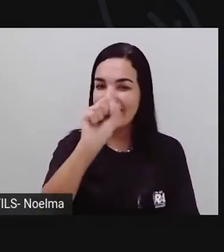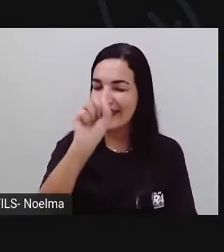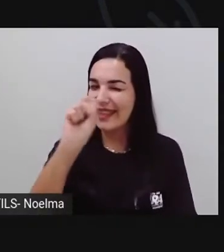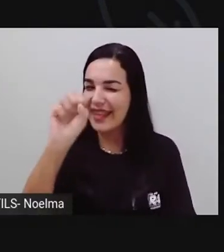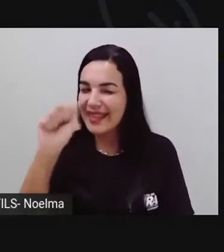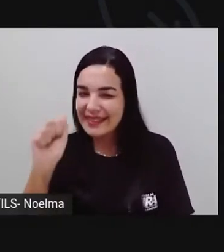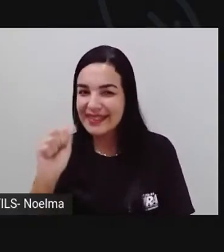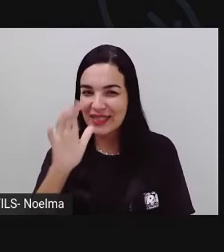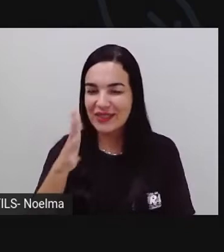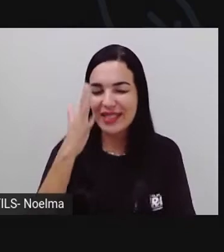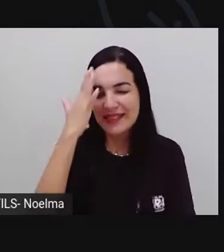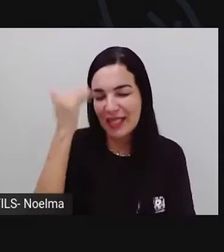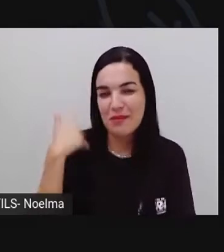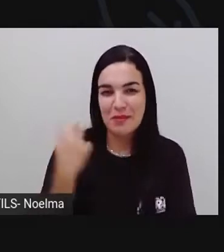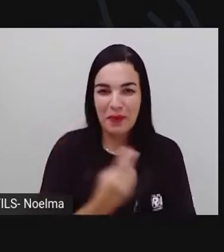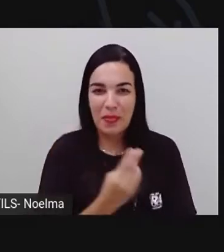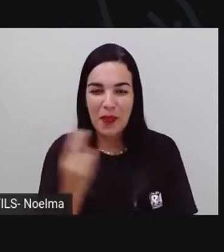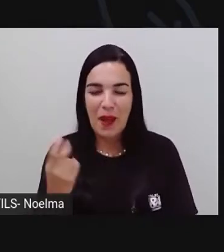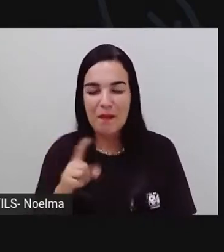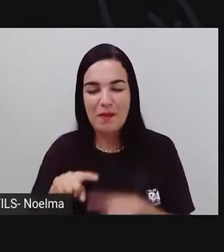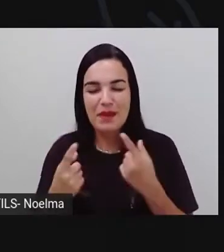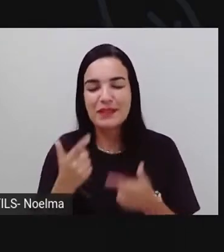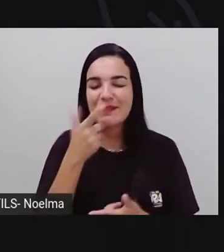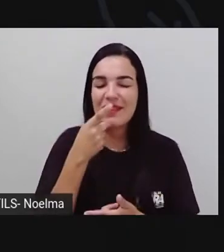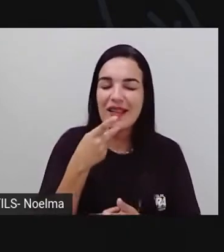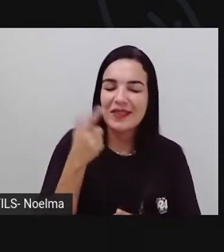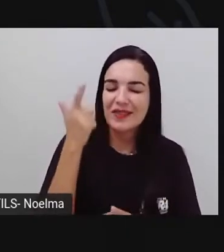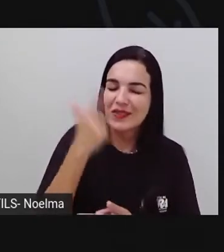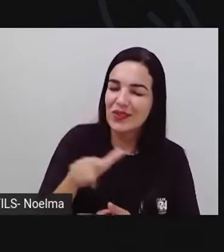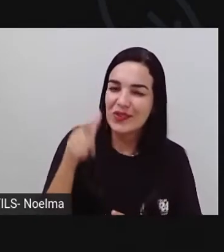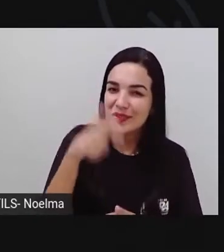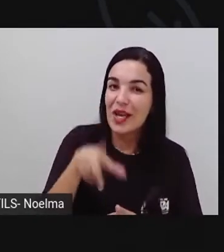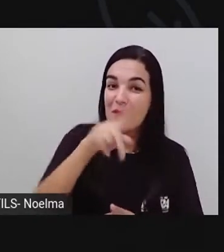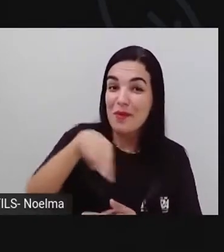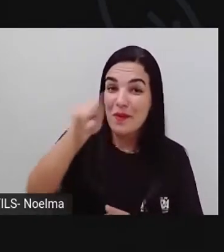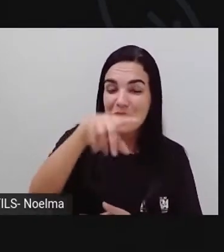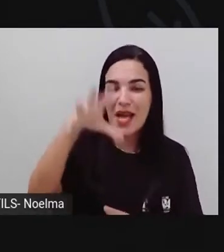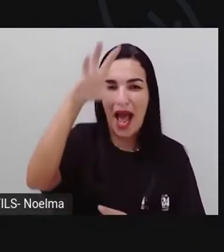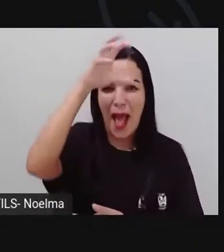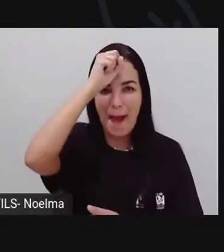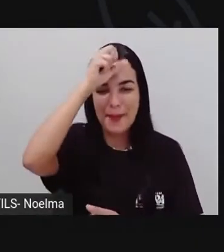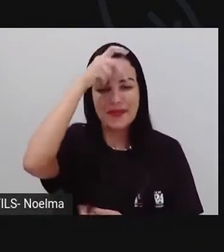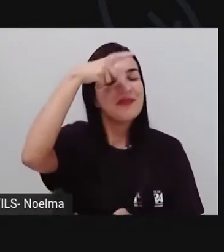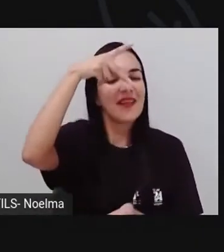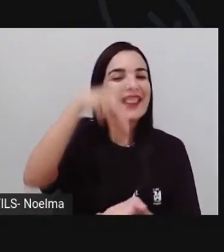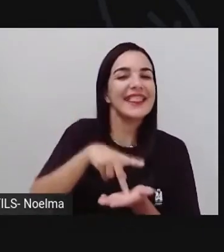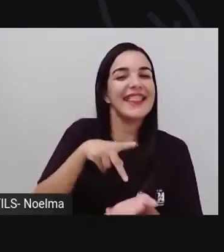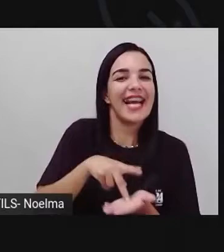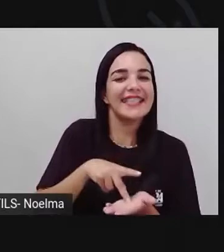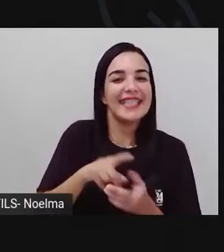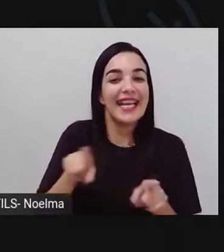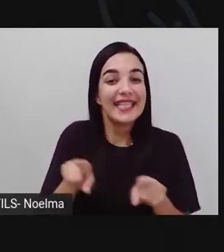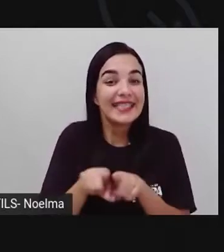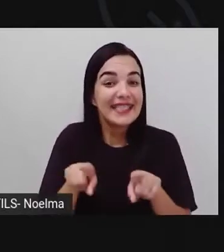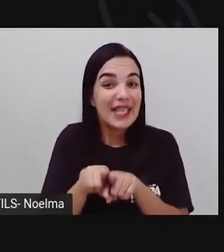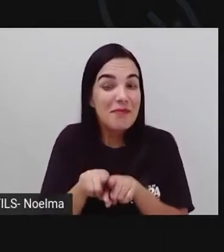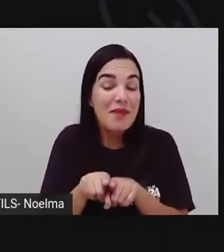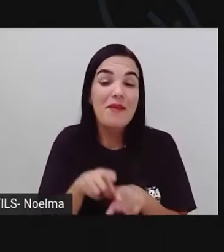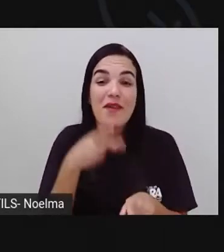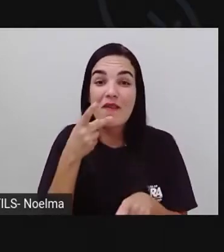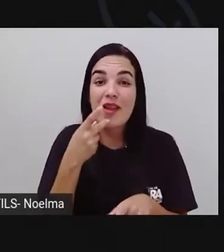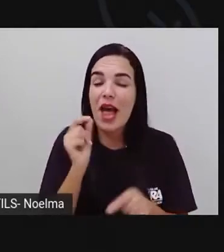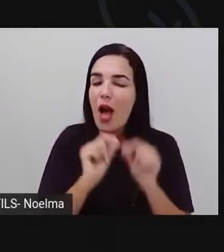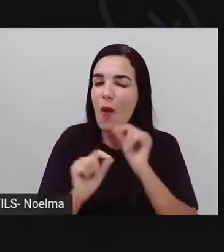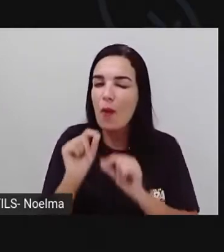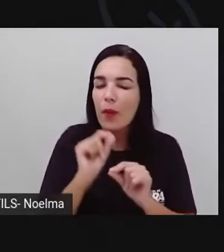nome, não é? Mas a Pró vai falando e repetindo para aprender, não é? De verdade. Assim como a Pró vai falar com